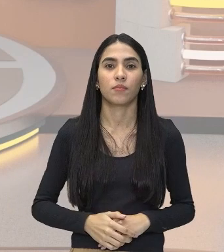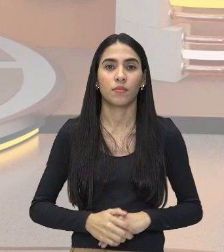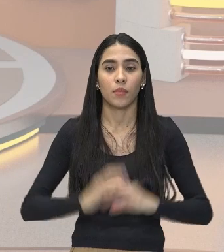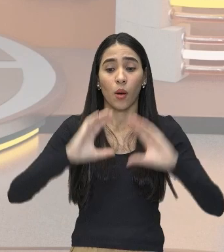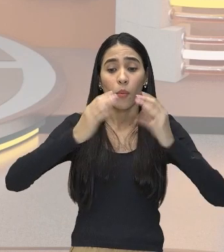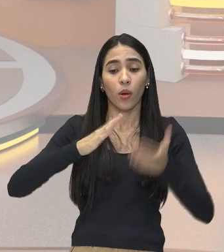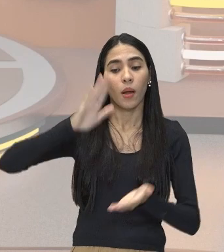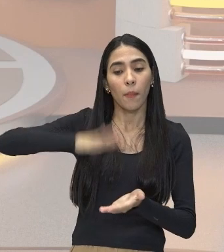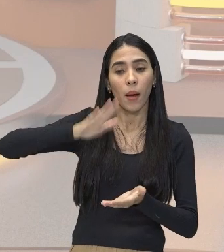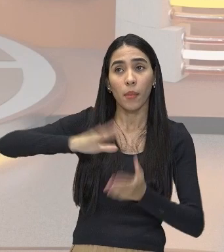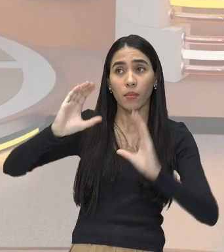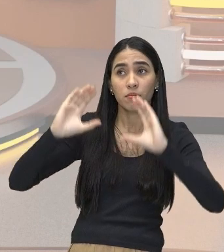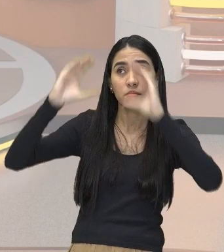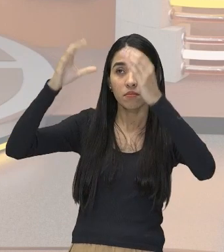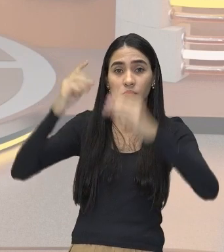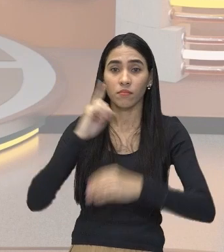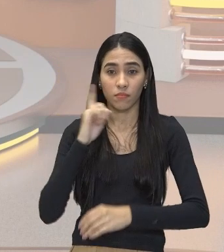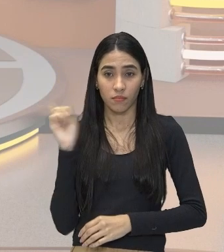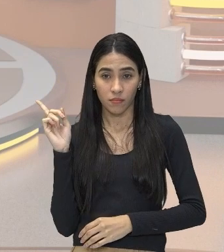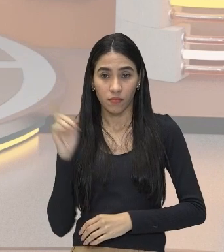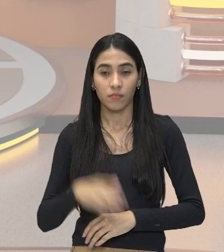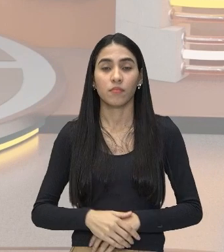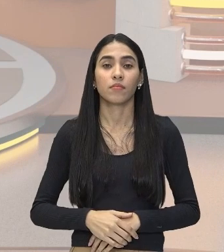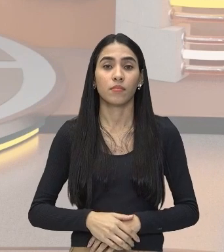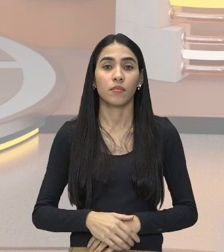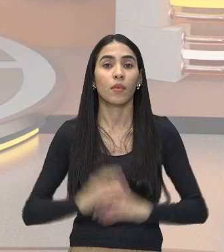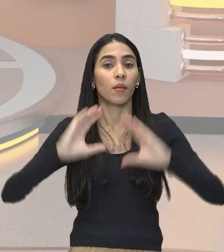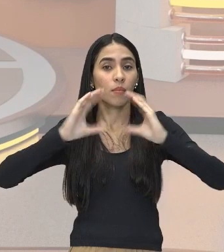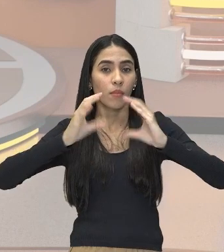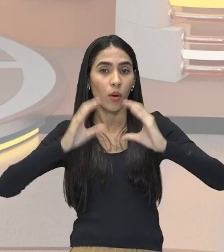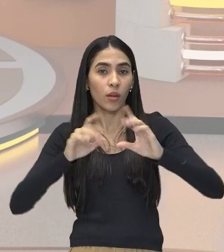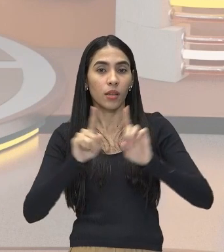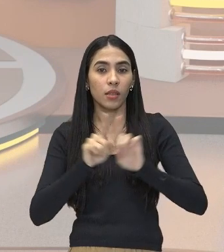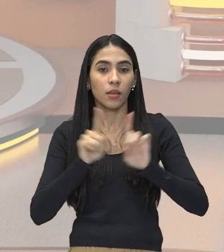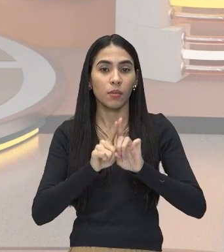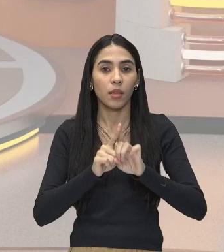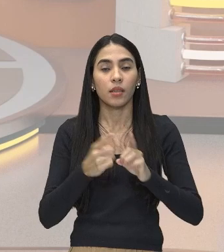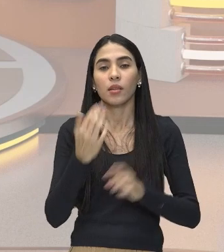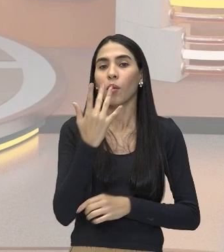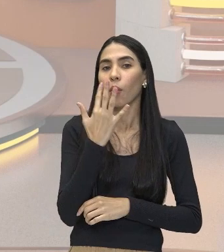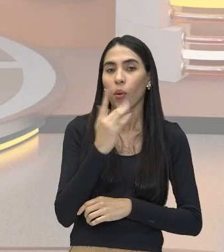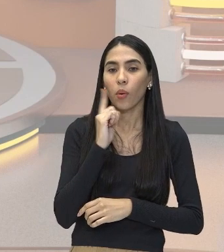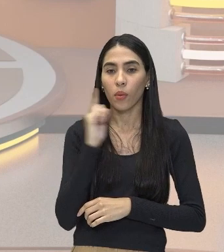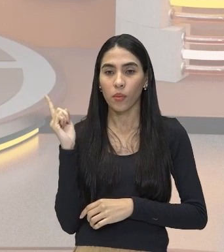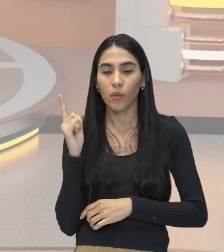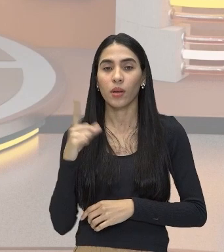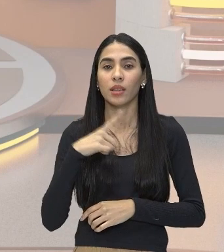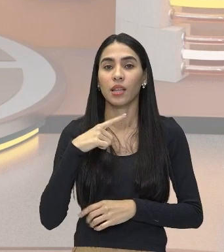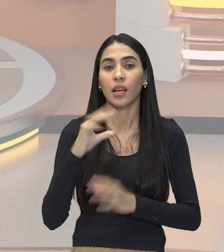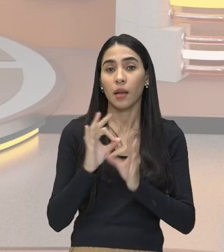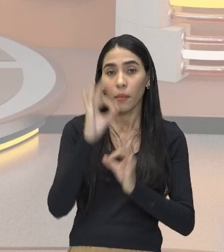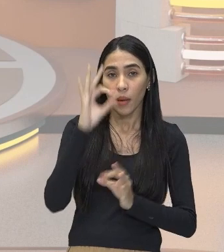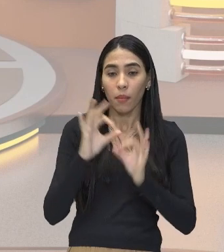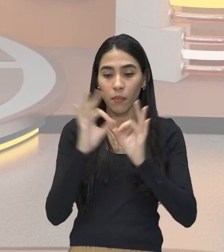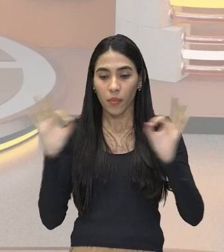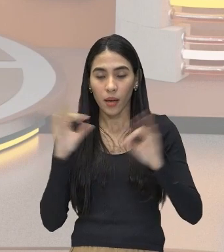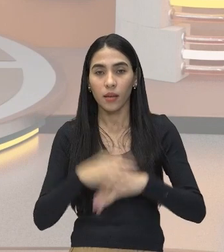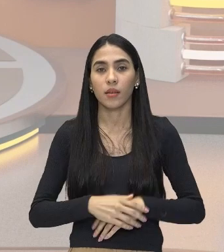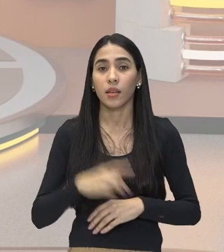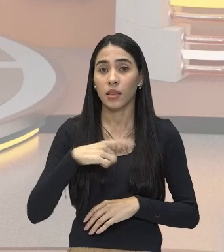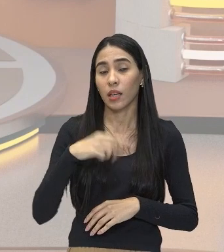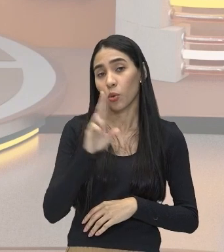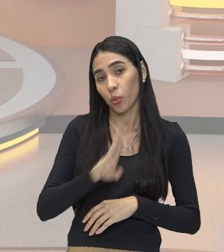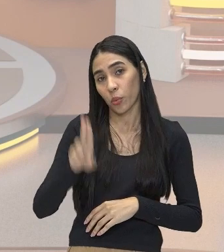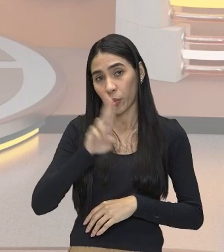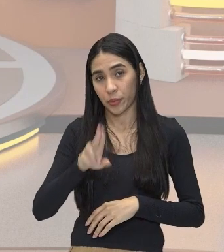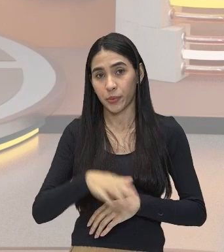de basquete, eu estou mostrando para vocês. Existe essa bola, ela tem uma cor, ela tem um tamanho, ela tem uma